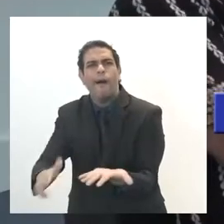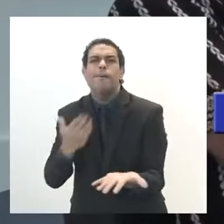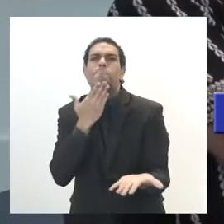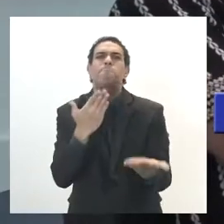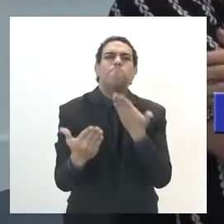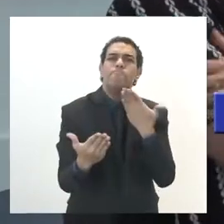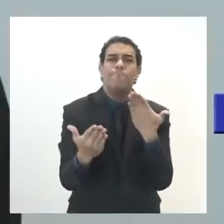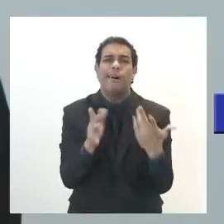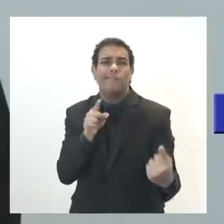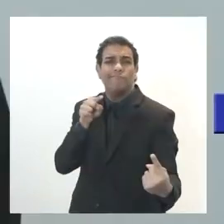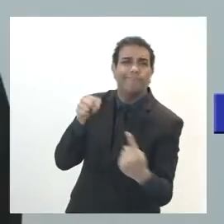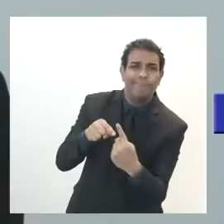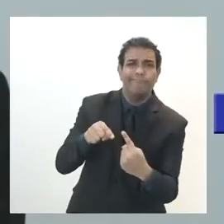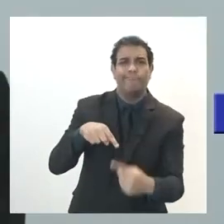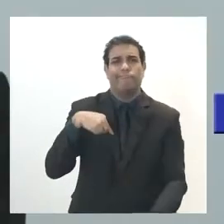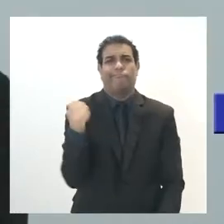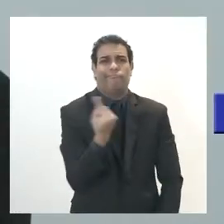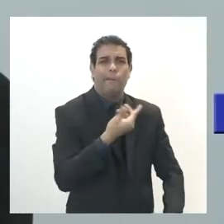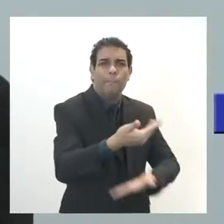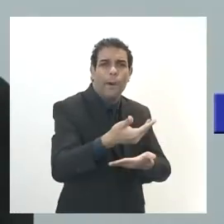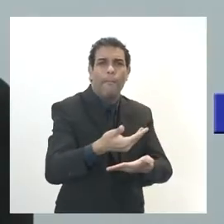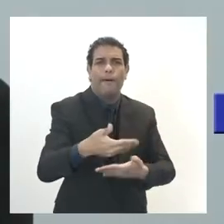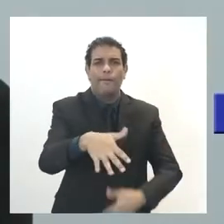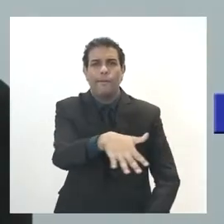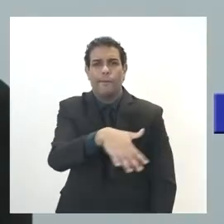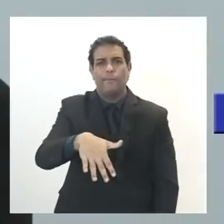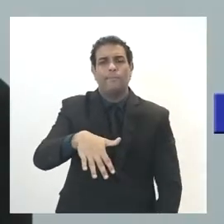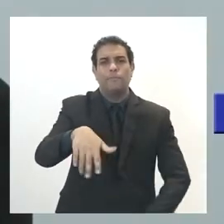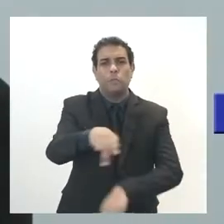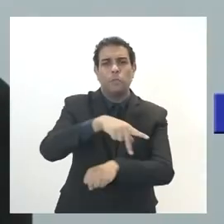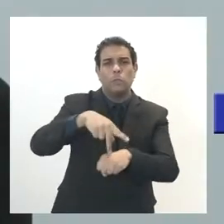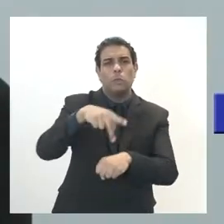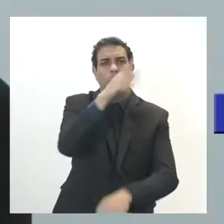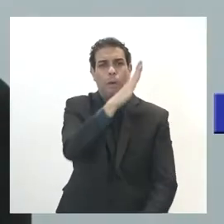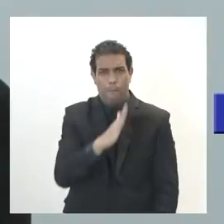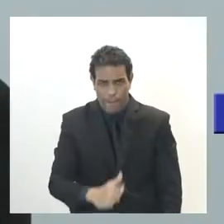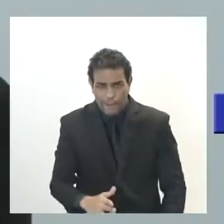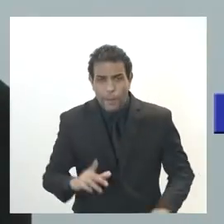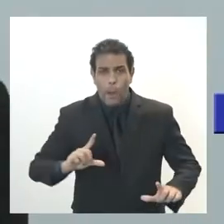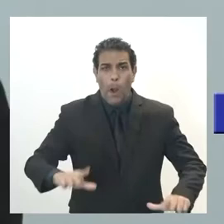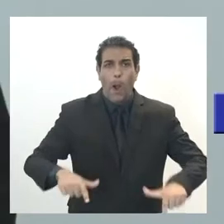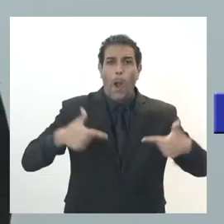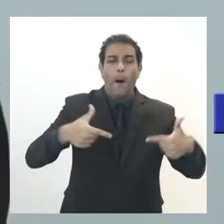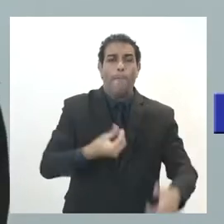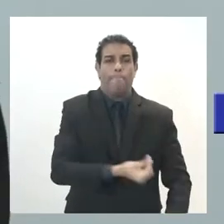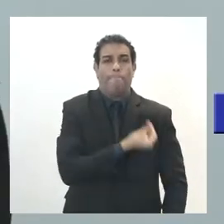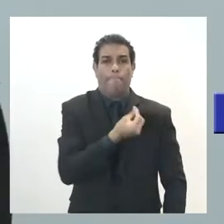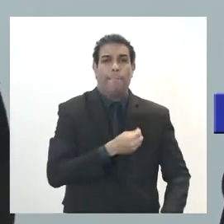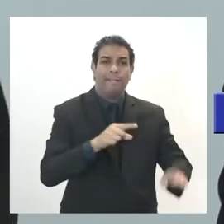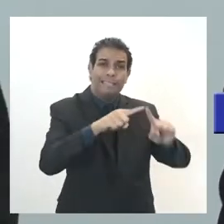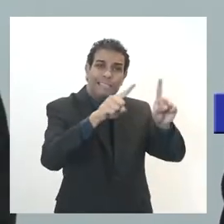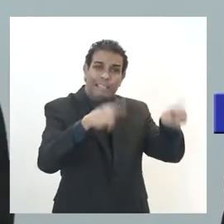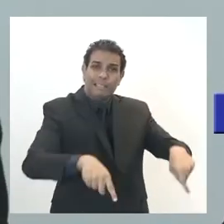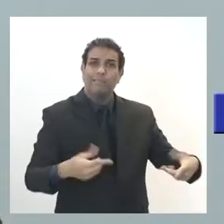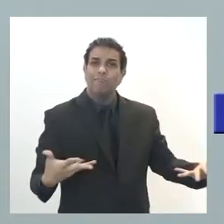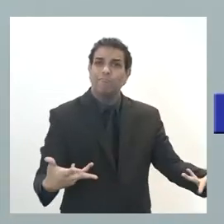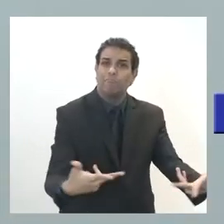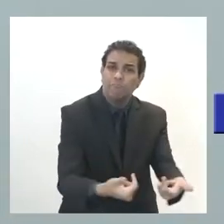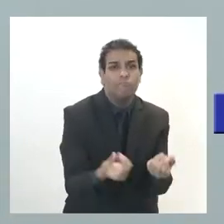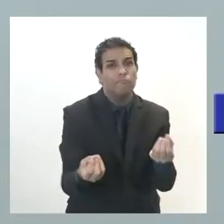dependem diretamente da prestação do serviço público para sua sobrevivência cotidiana nós estamos falando de serviços públicos essenciais